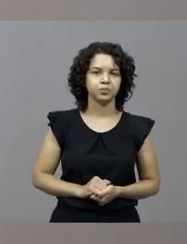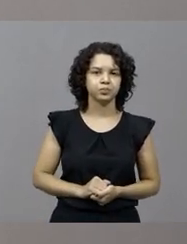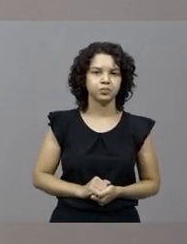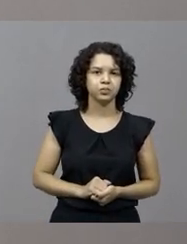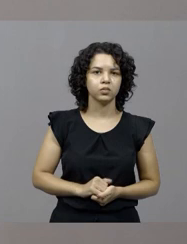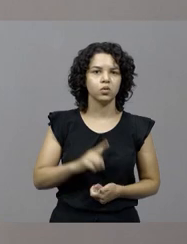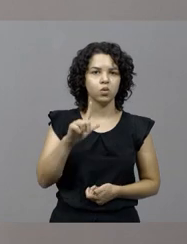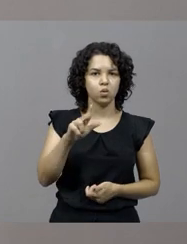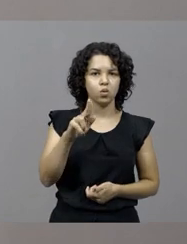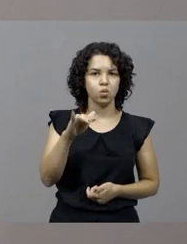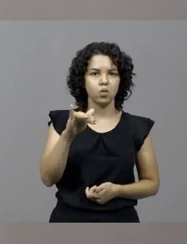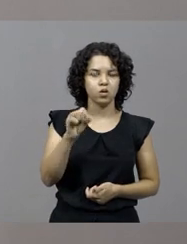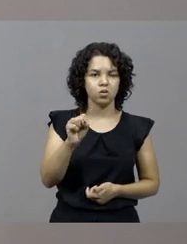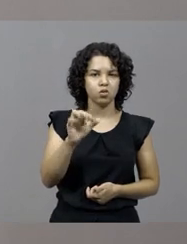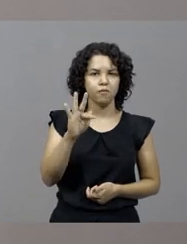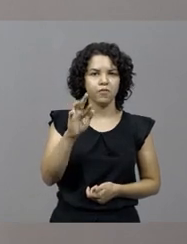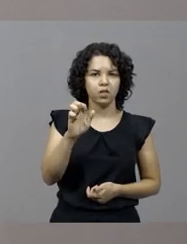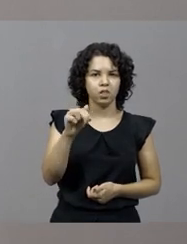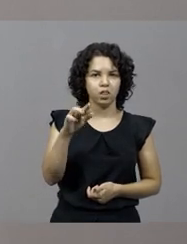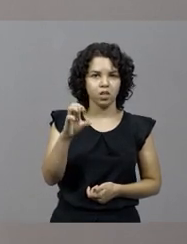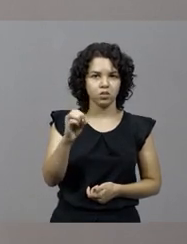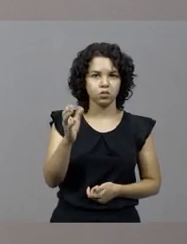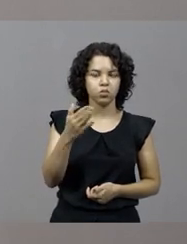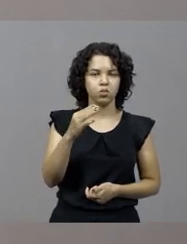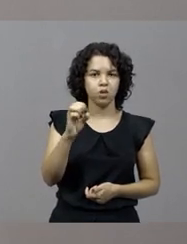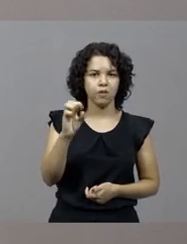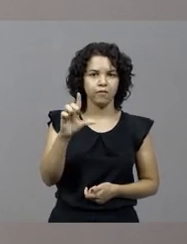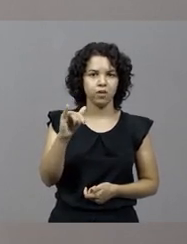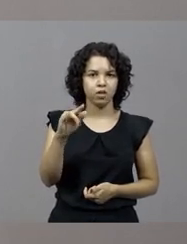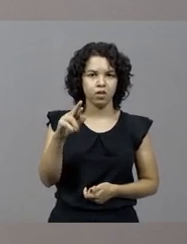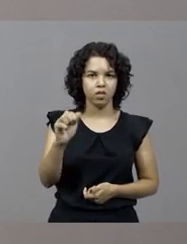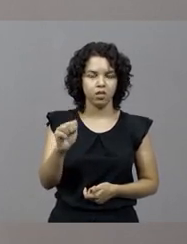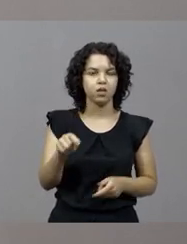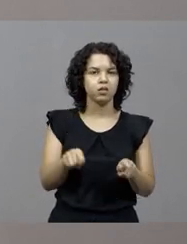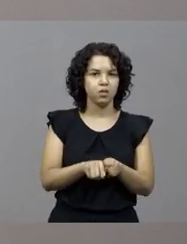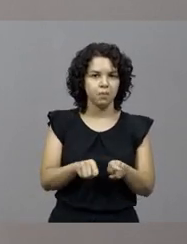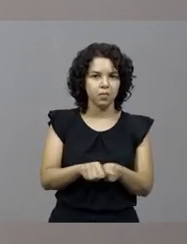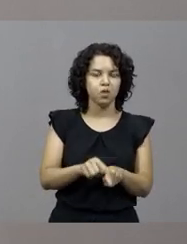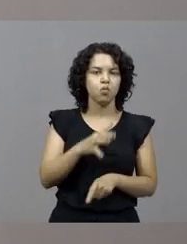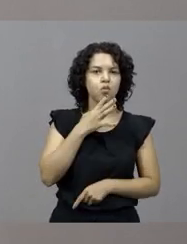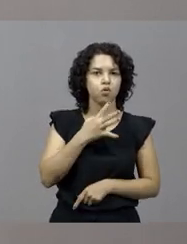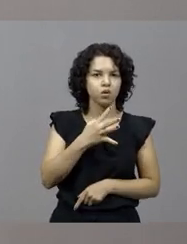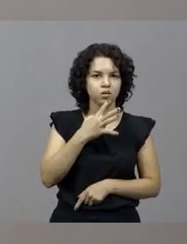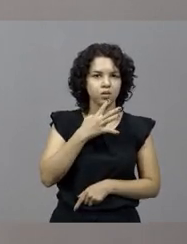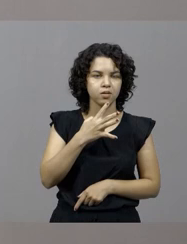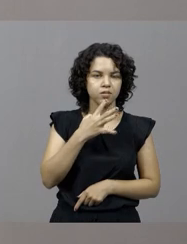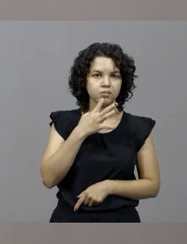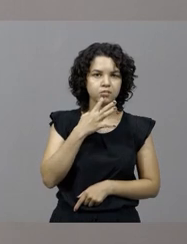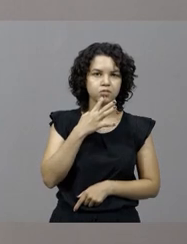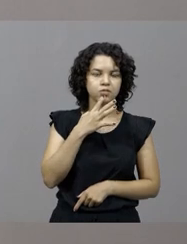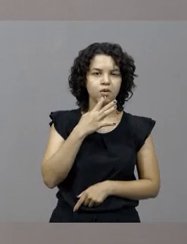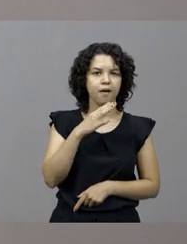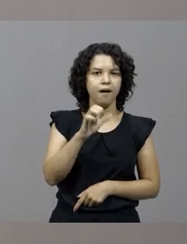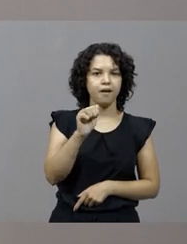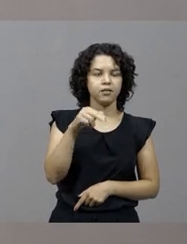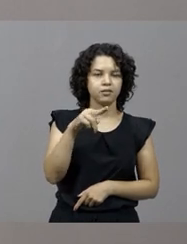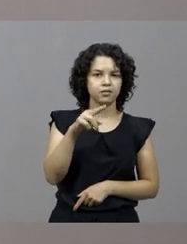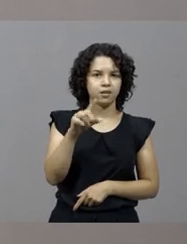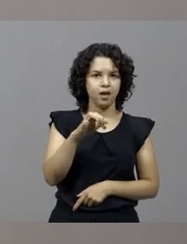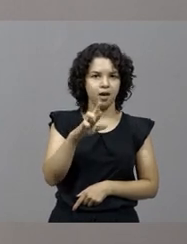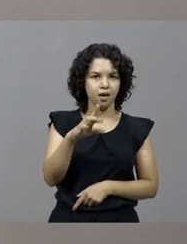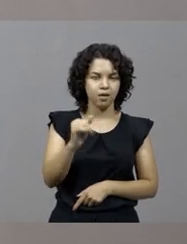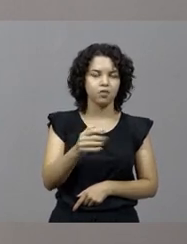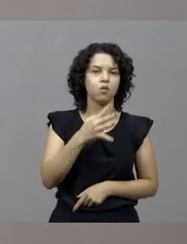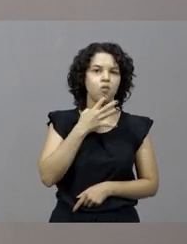Luiz Fernando de Oliveira. Também conheço um ambiente de caserna, conheço um ambiente de